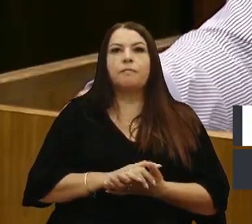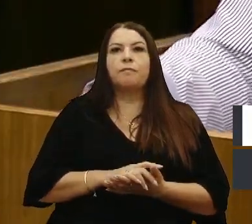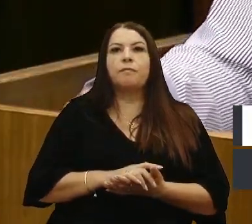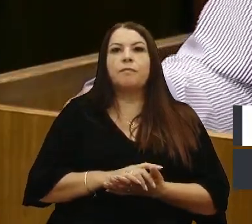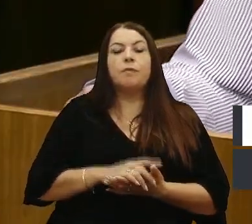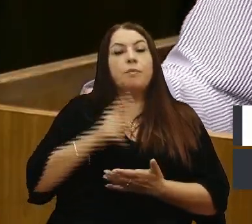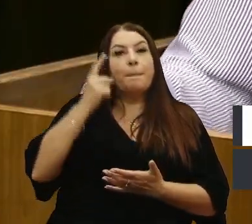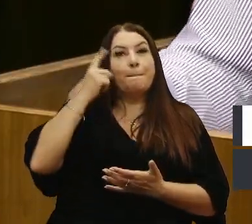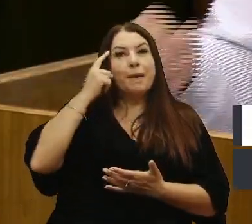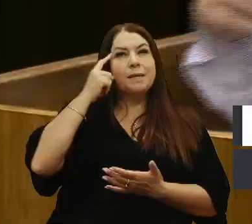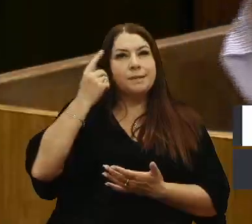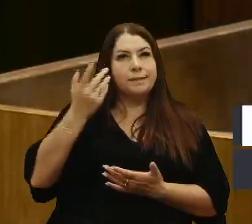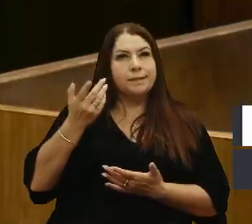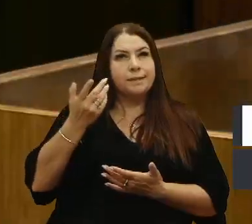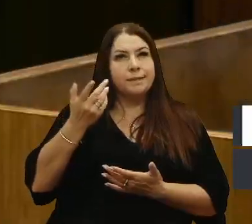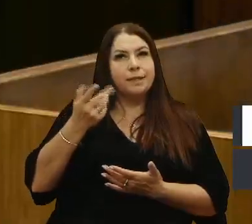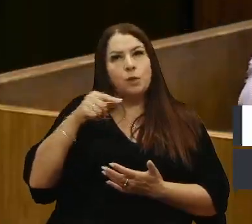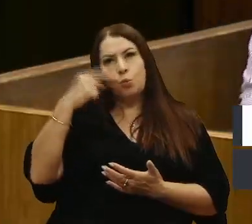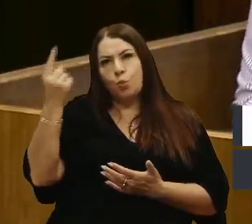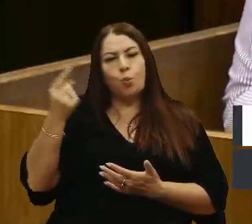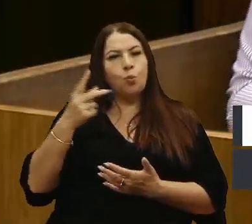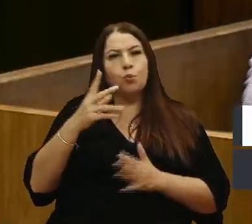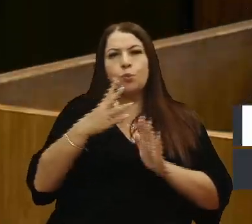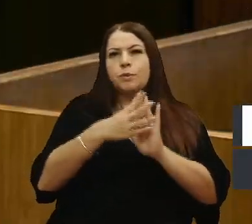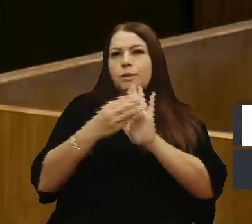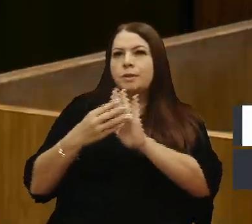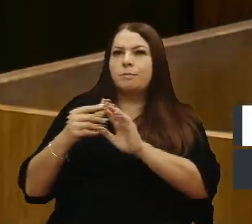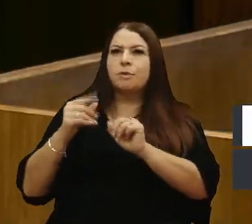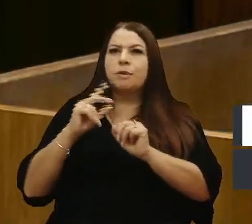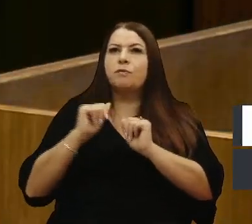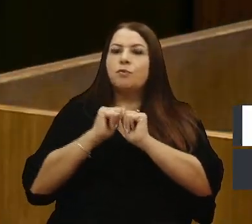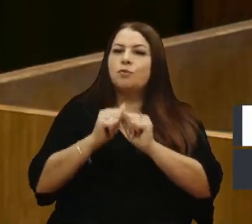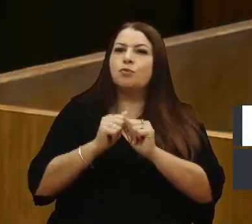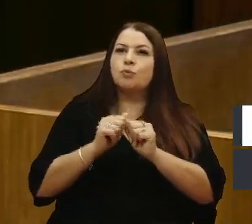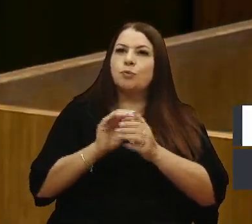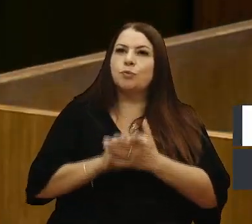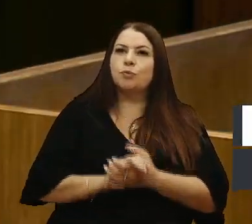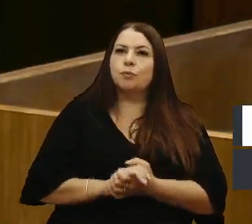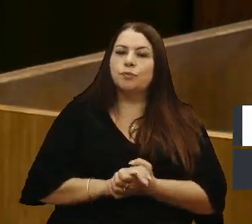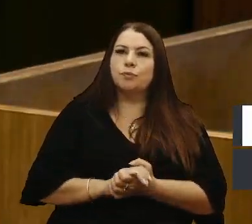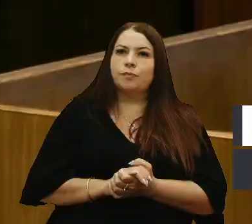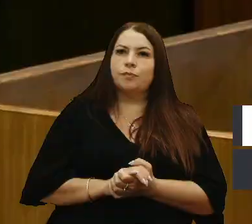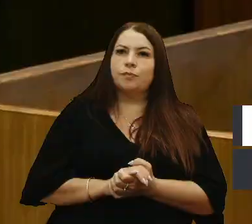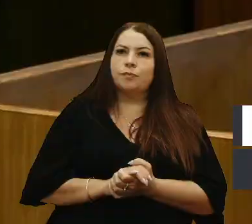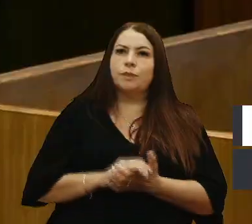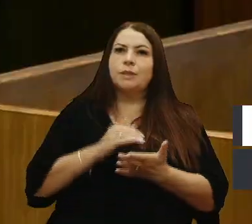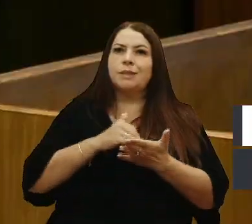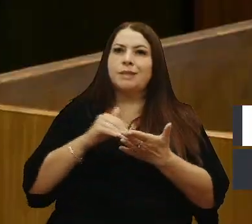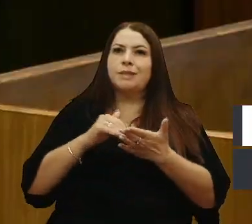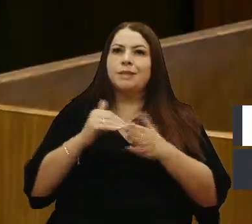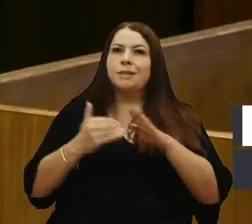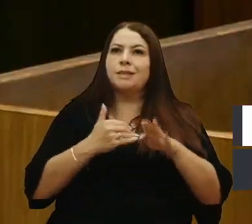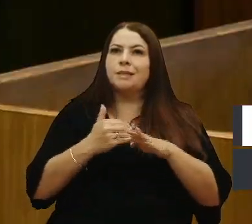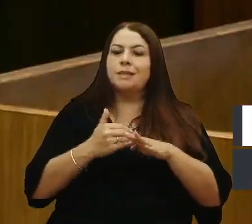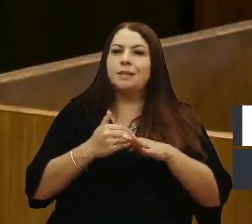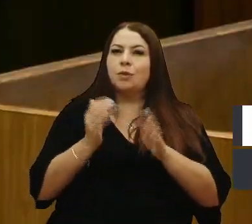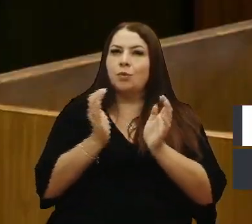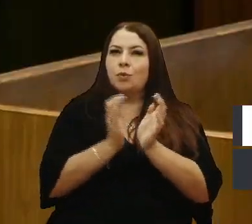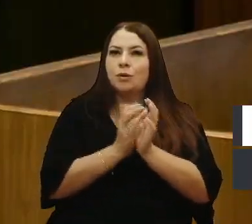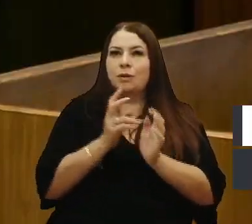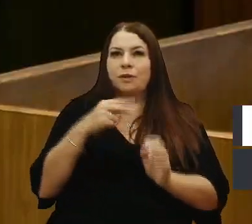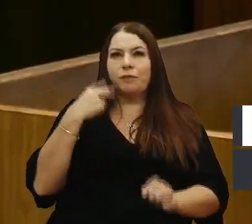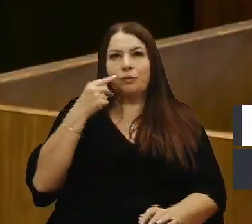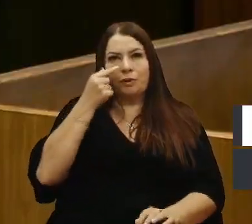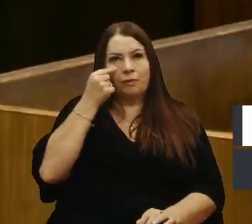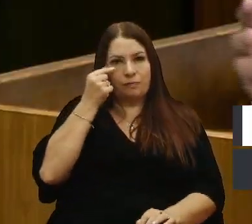vamos pensar em outros exemplos. Eu estive com o secretário de Trânsito e Transporte, que era a colega vereadora Eloy